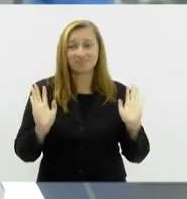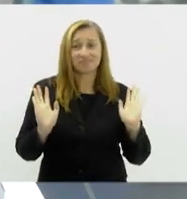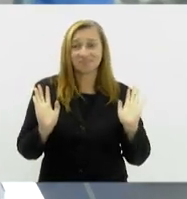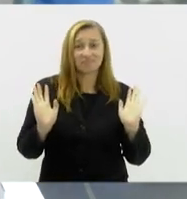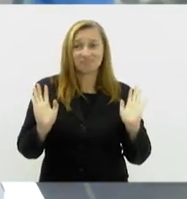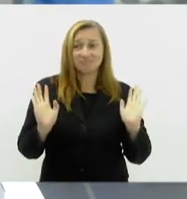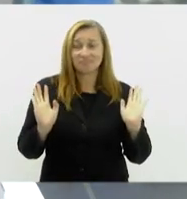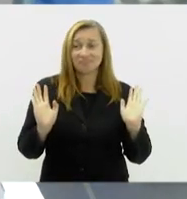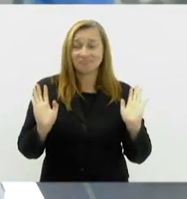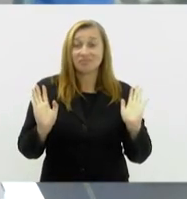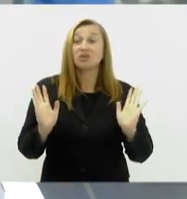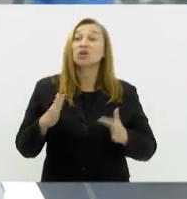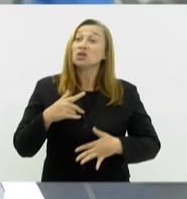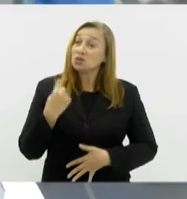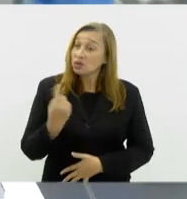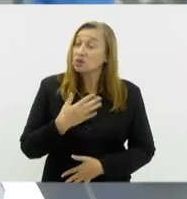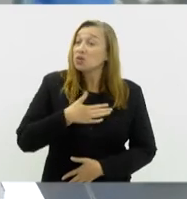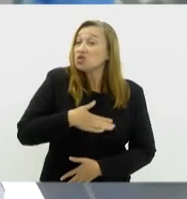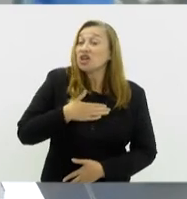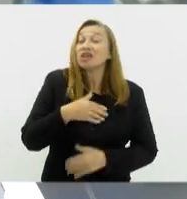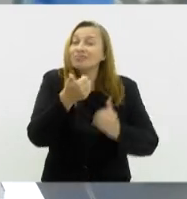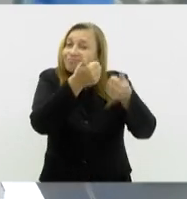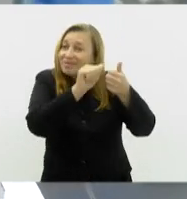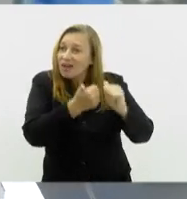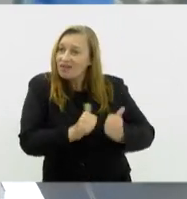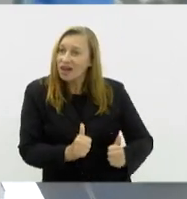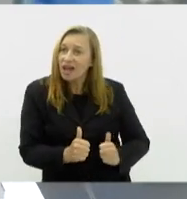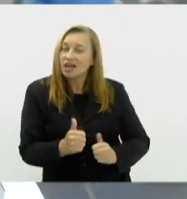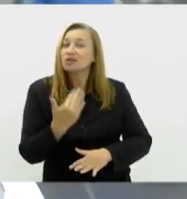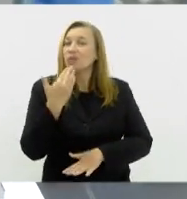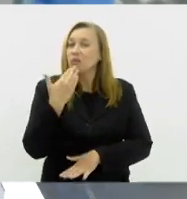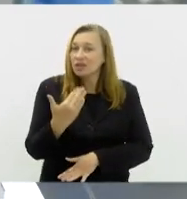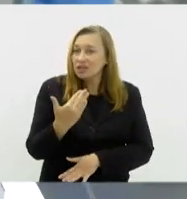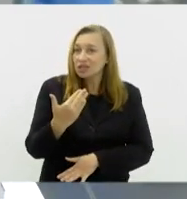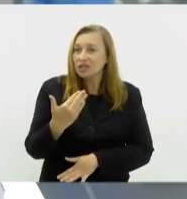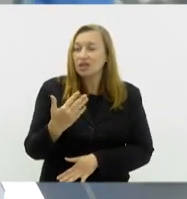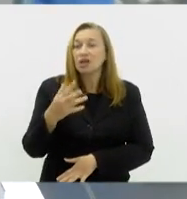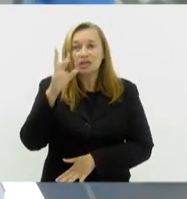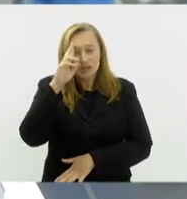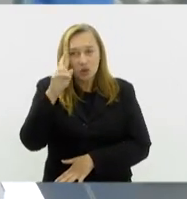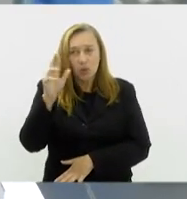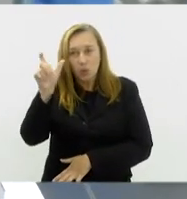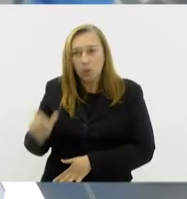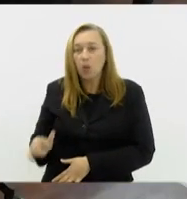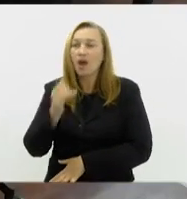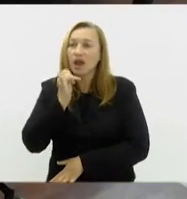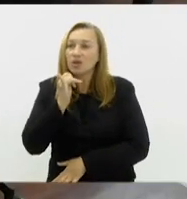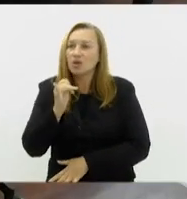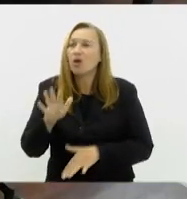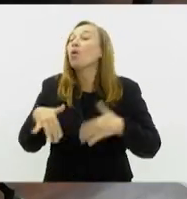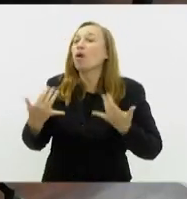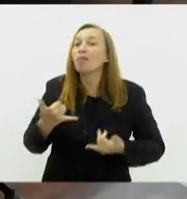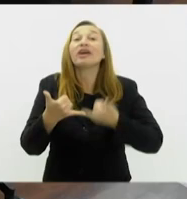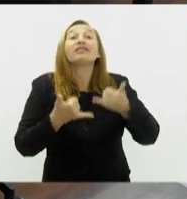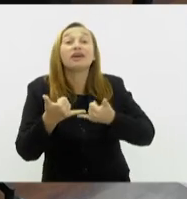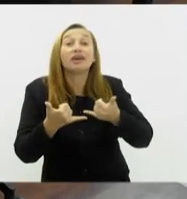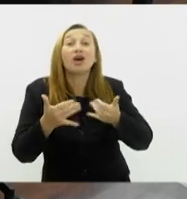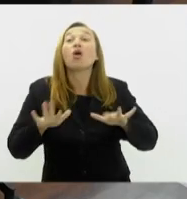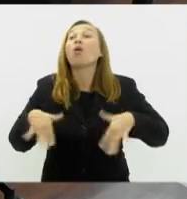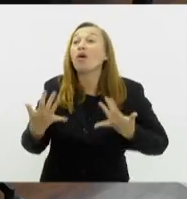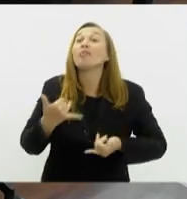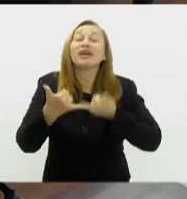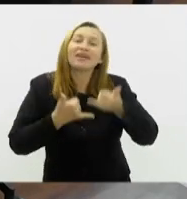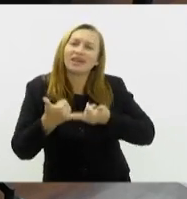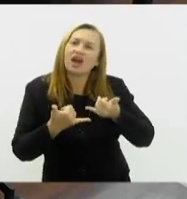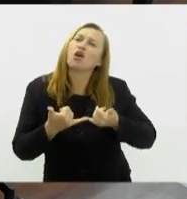Deputado Nós gostaríamos de avaliar suas recomendações sen senhor relator qual brincadeira Senor relor Qual é a brincadeira por favor